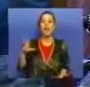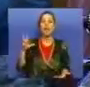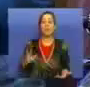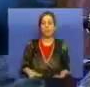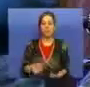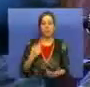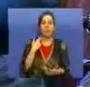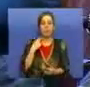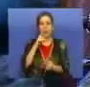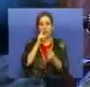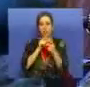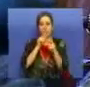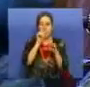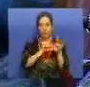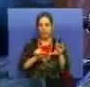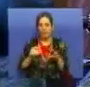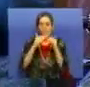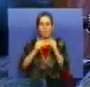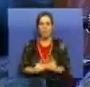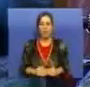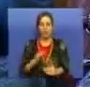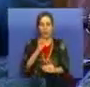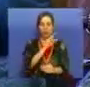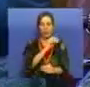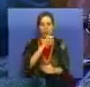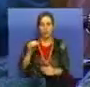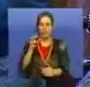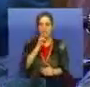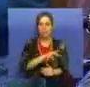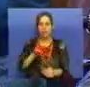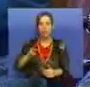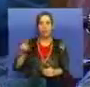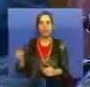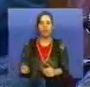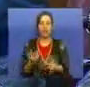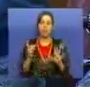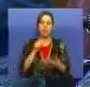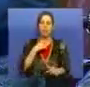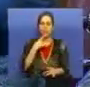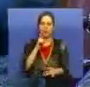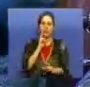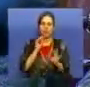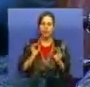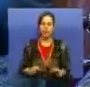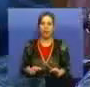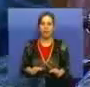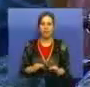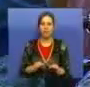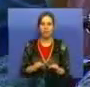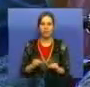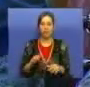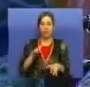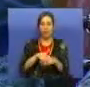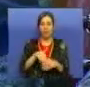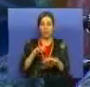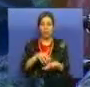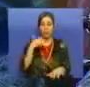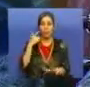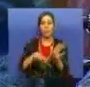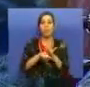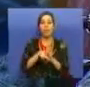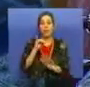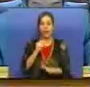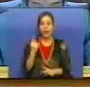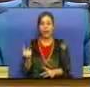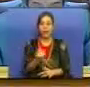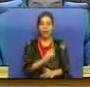Portugal é uma pequeníssima fração, é menos de 400 milhões de euros. Há uma coisa que eu posso garantir. Vote-se aqui no Parlamento uma lei em